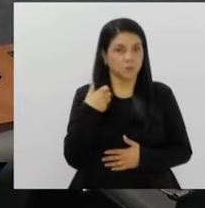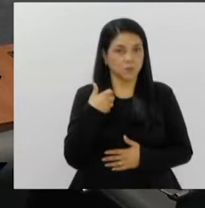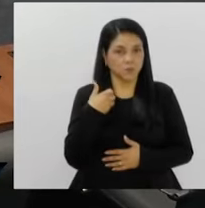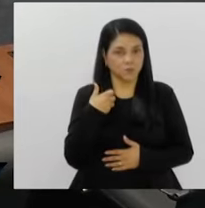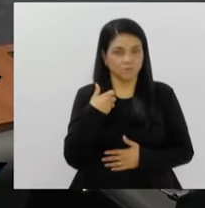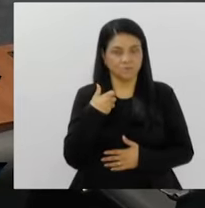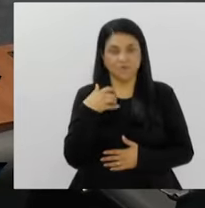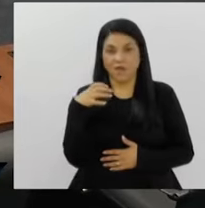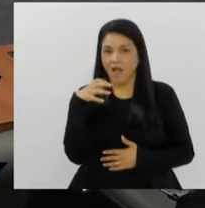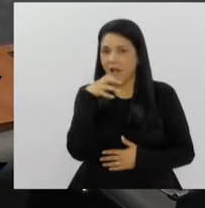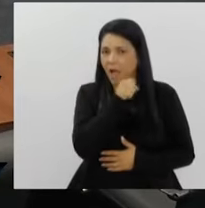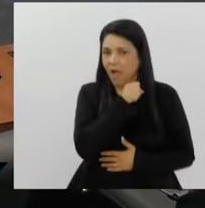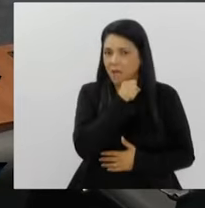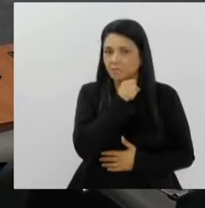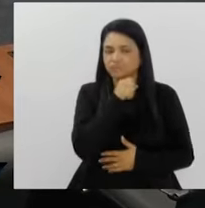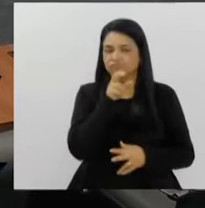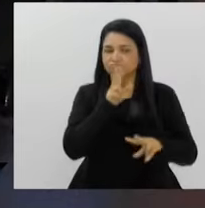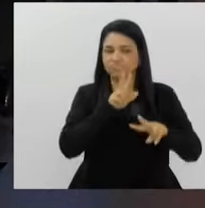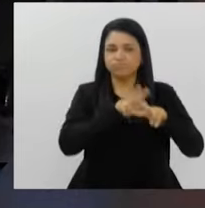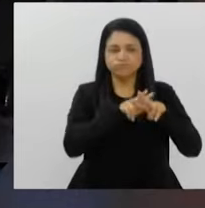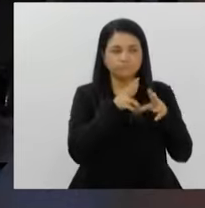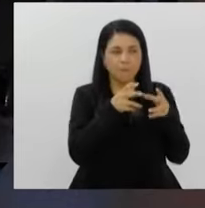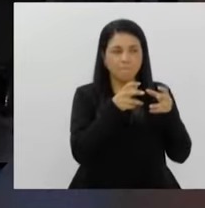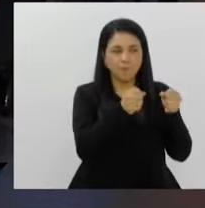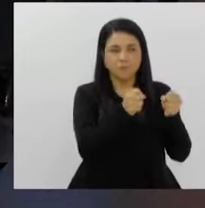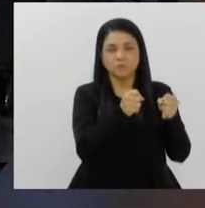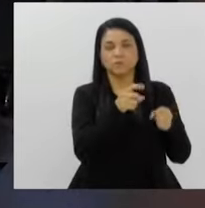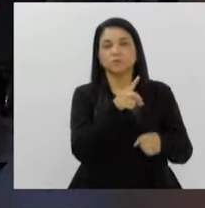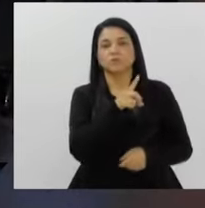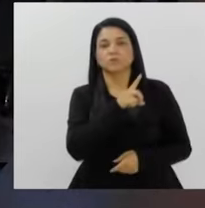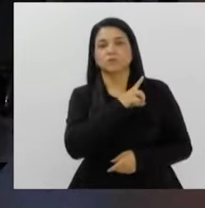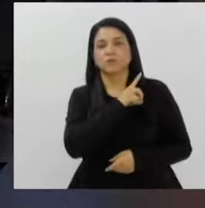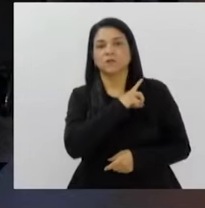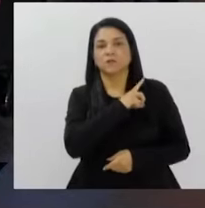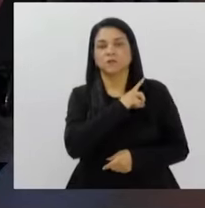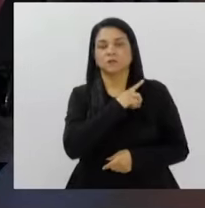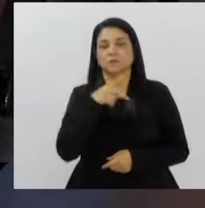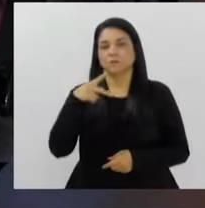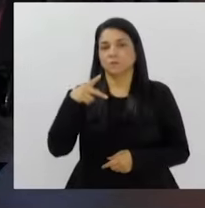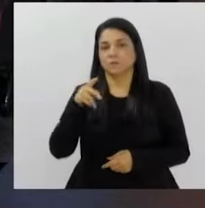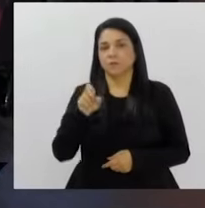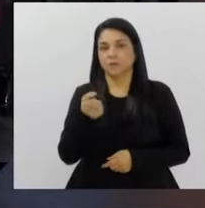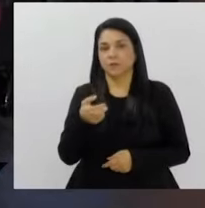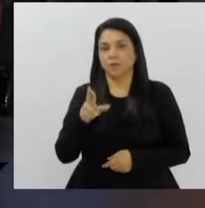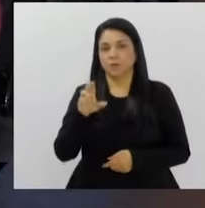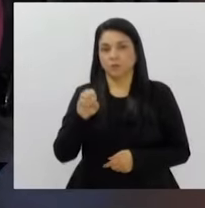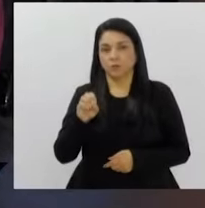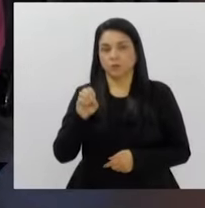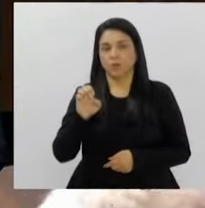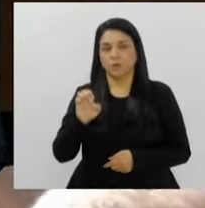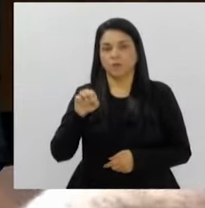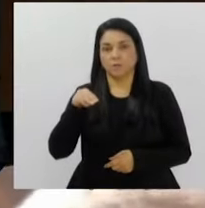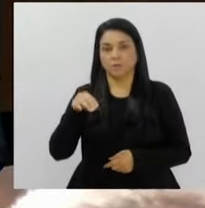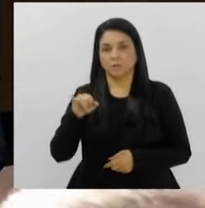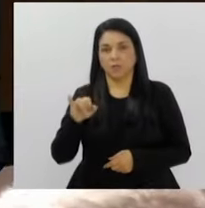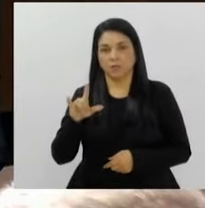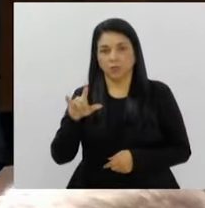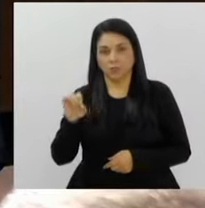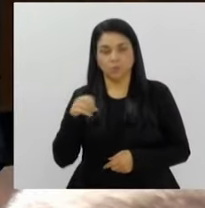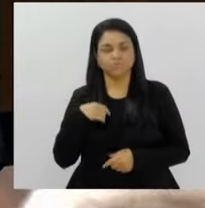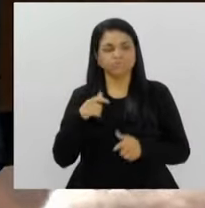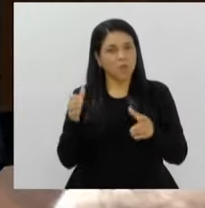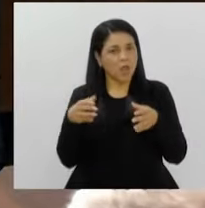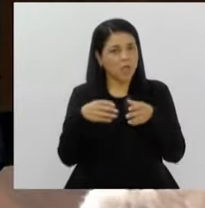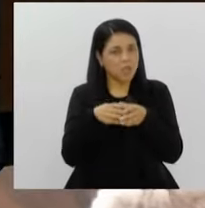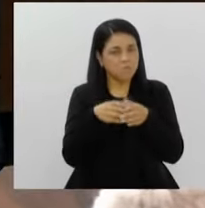do que rápida da nossa delegacia, do nosso delegado Pedro Emílio. O delegado Pedro Emílio, com a sua equipe, tem feito um